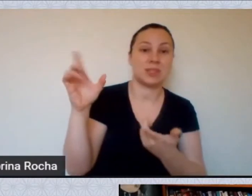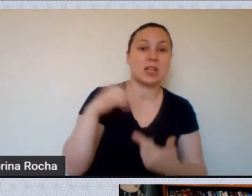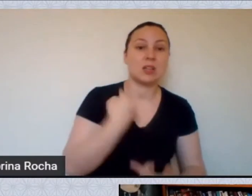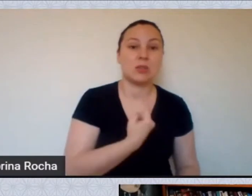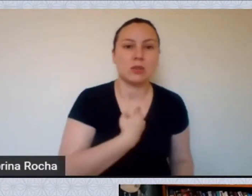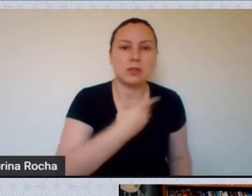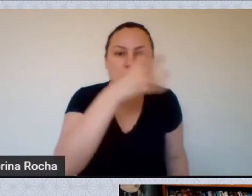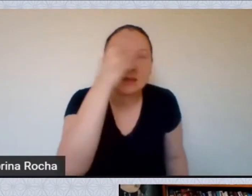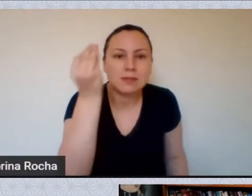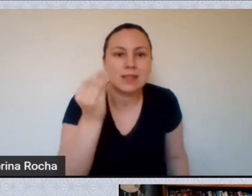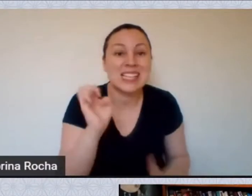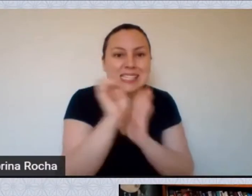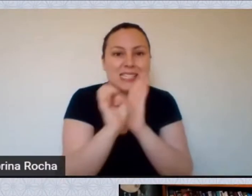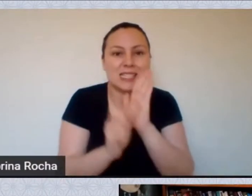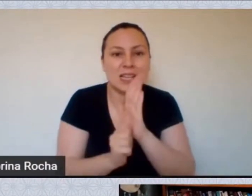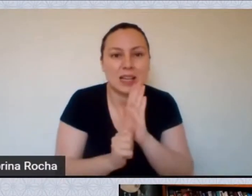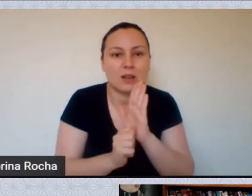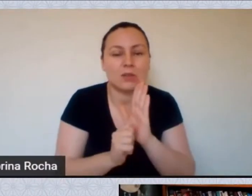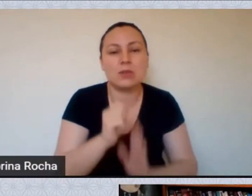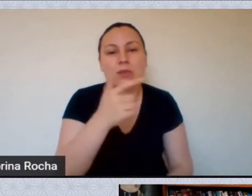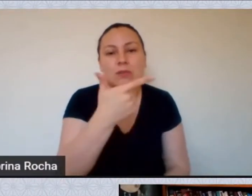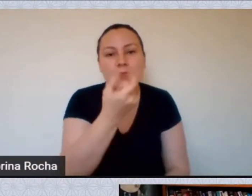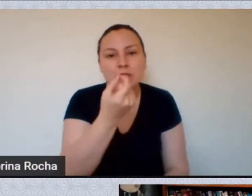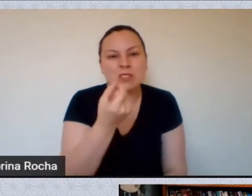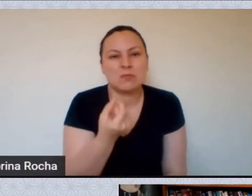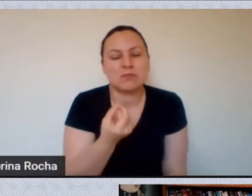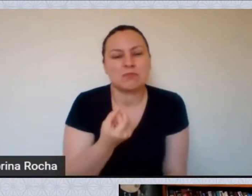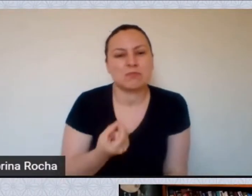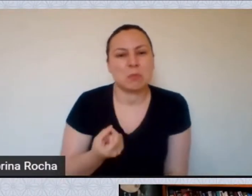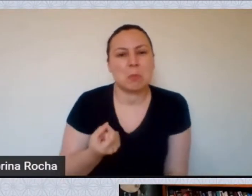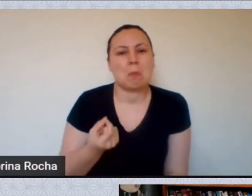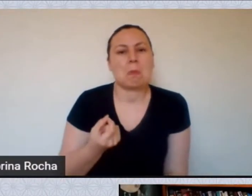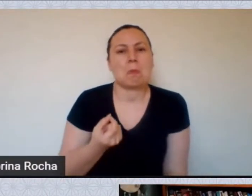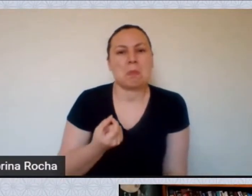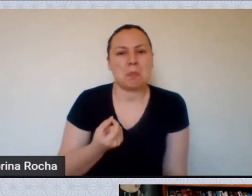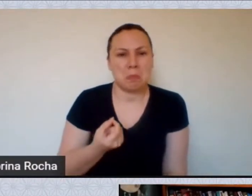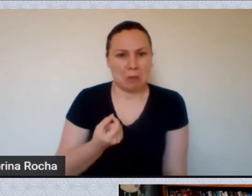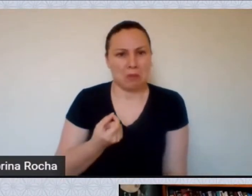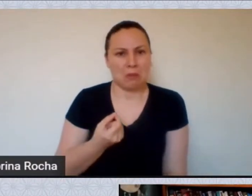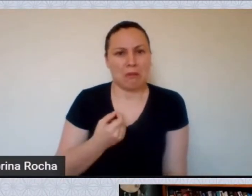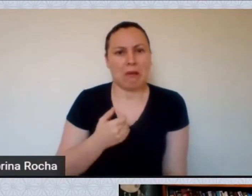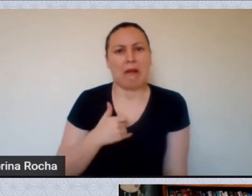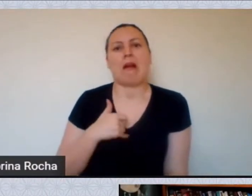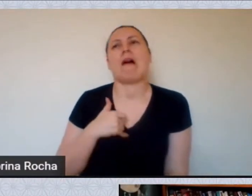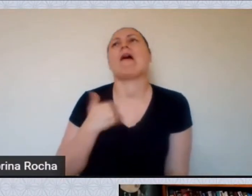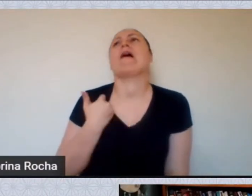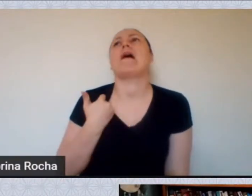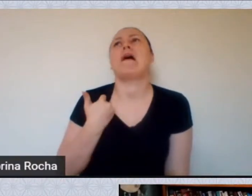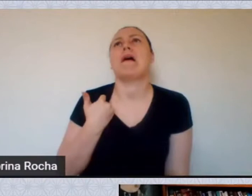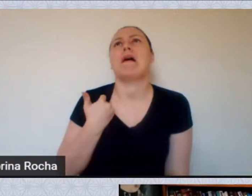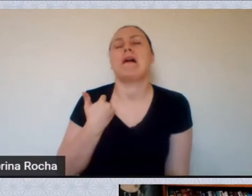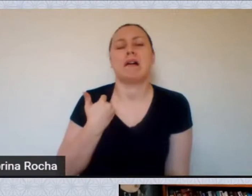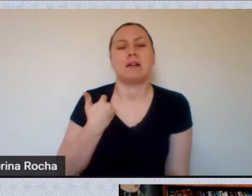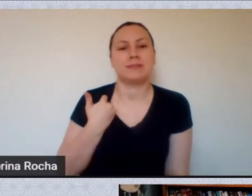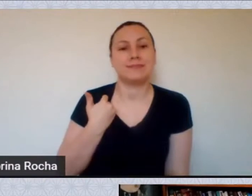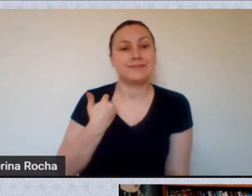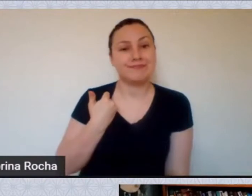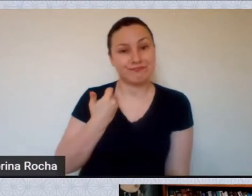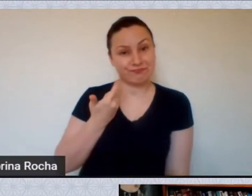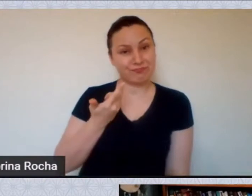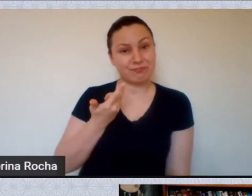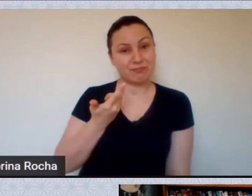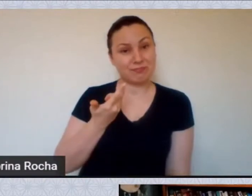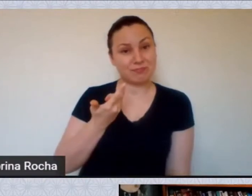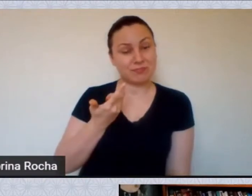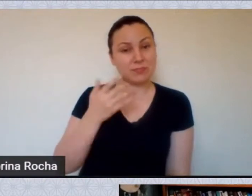XX foi um século em que cada vez mais... Da arrogância, né? Da grande arrogância humana, né, talvez. Exatamente, isso mesmo. A